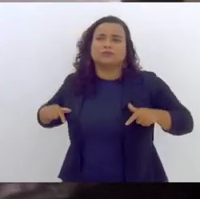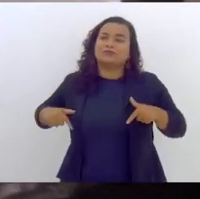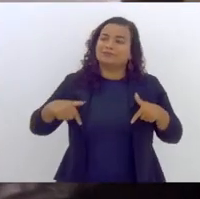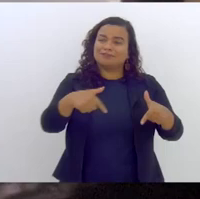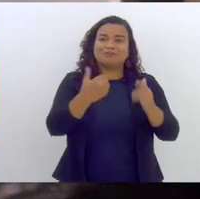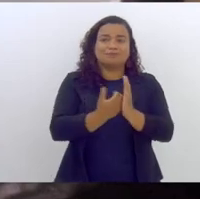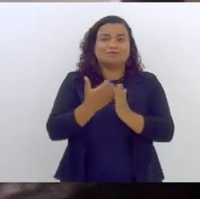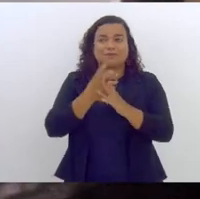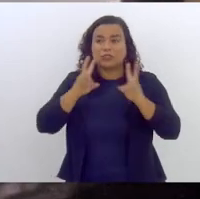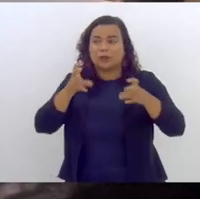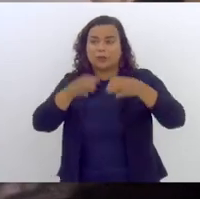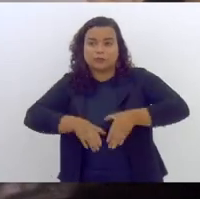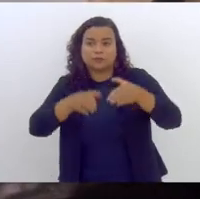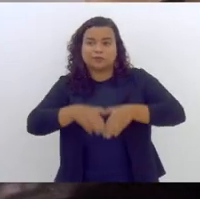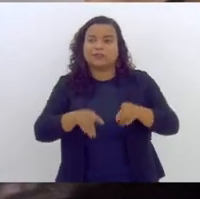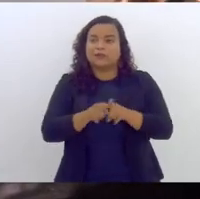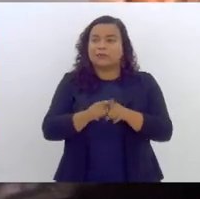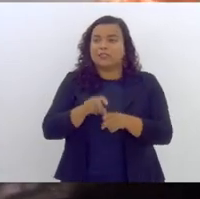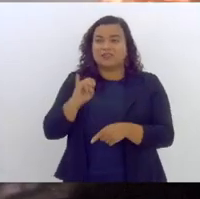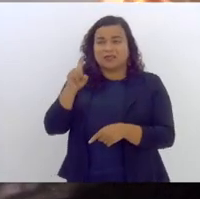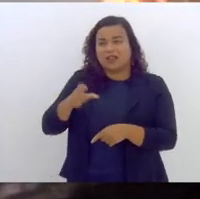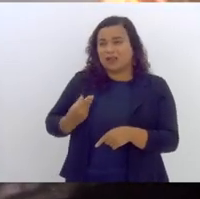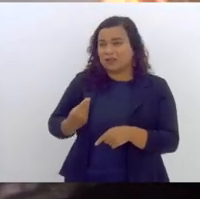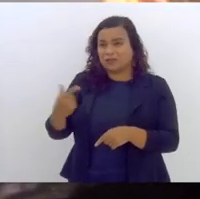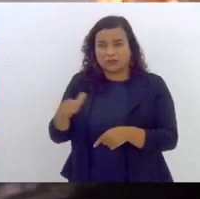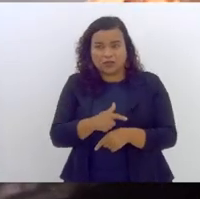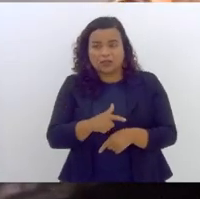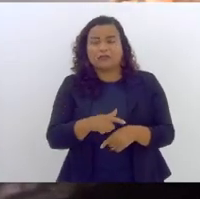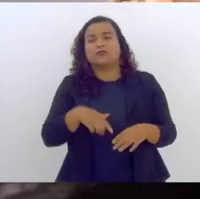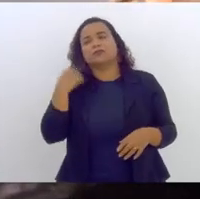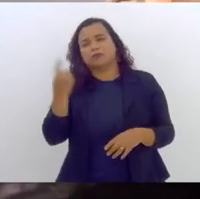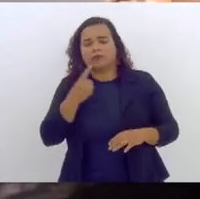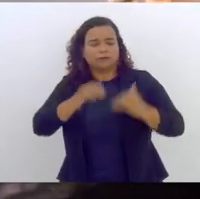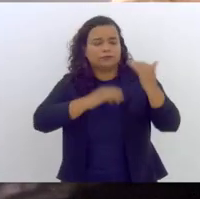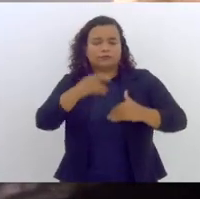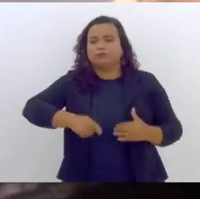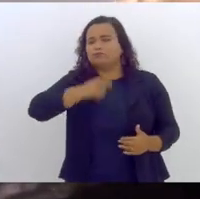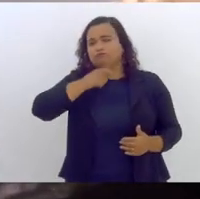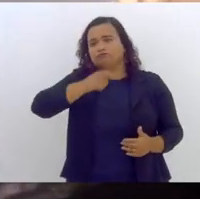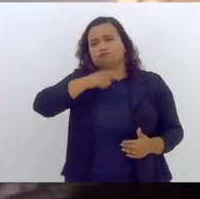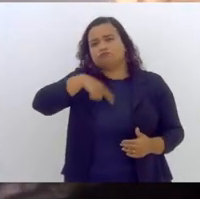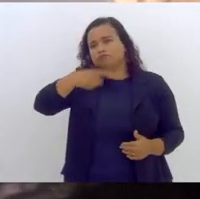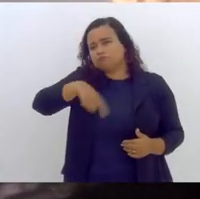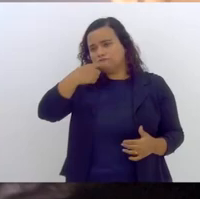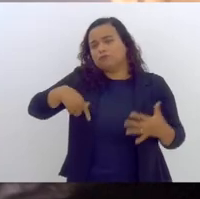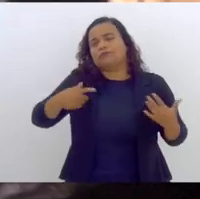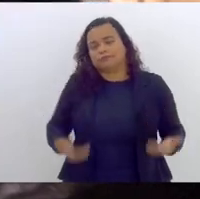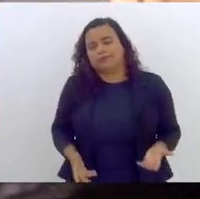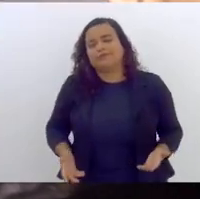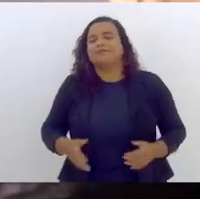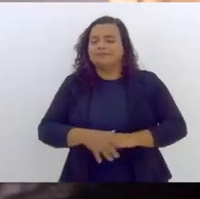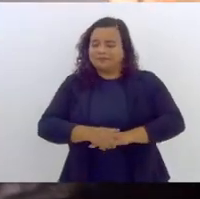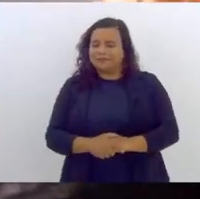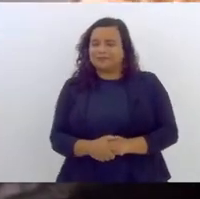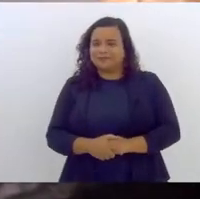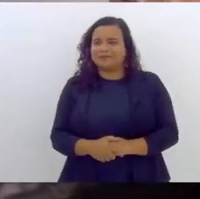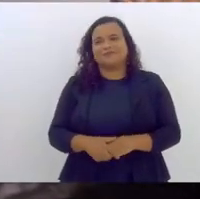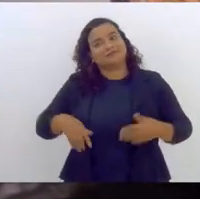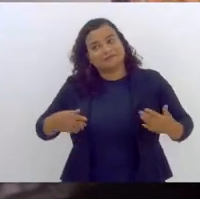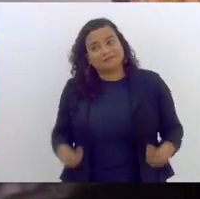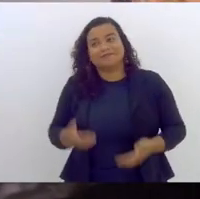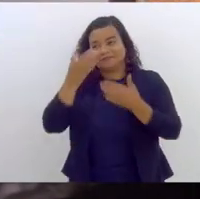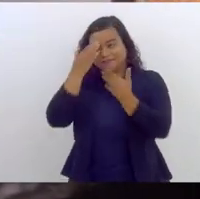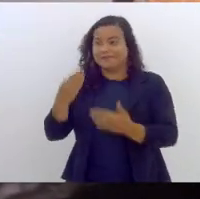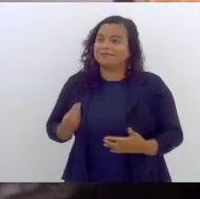Nas questões de concurso e que sem ela nada do que a gente avançou nenhuma lei aprovada seria possível então